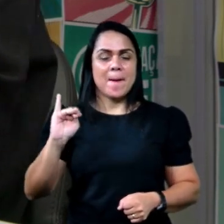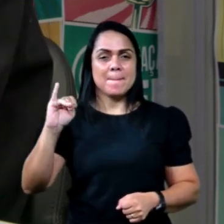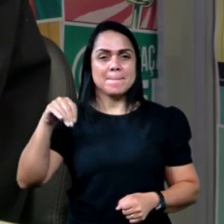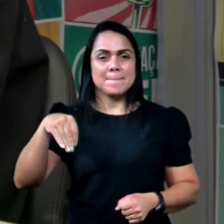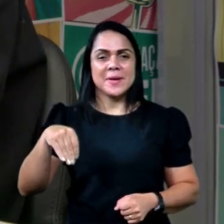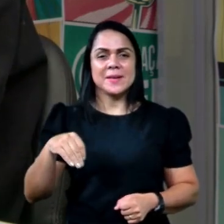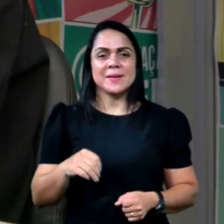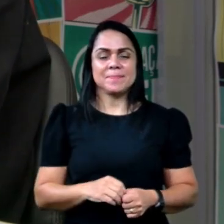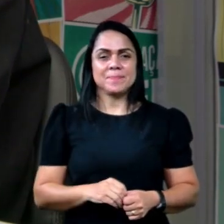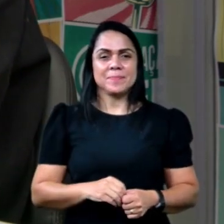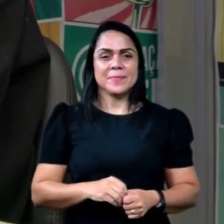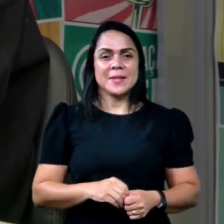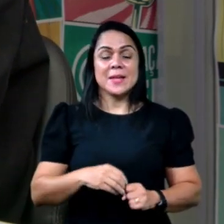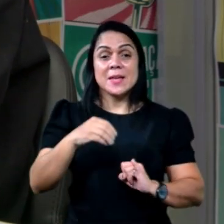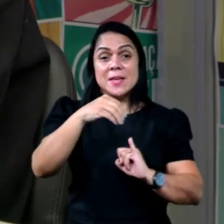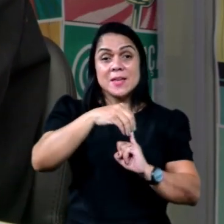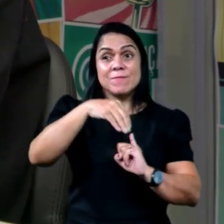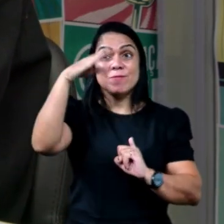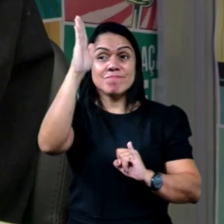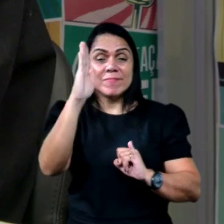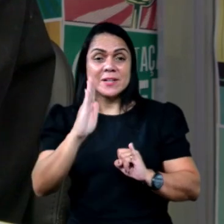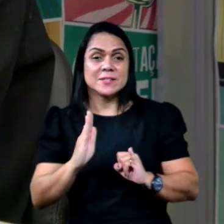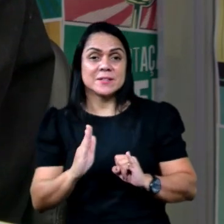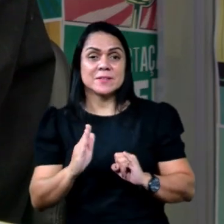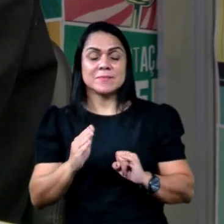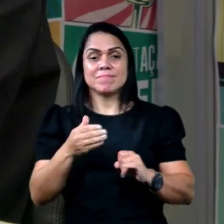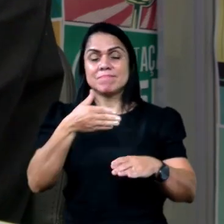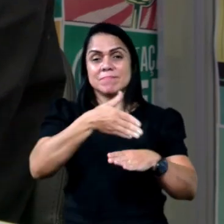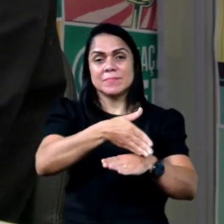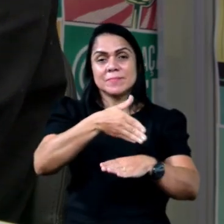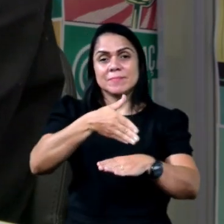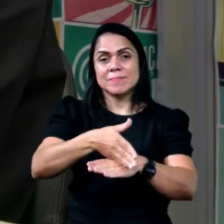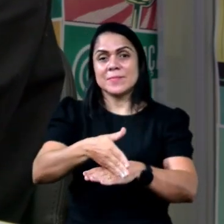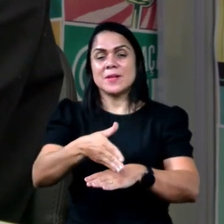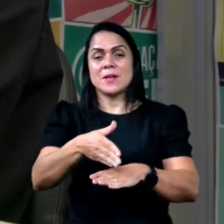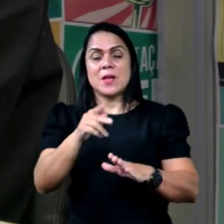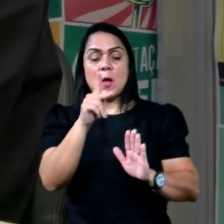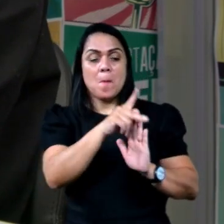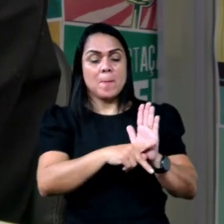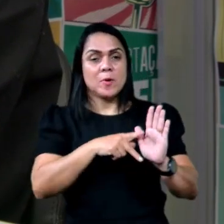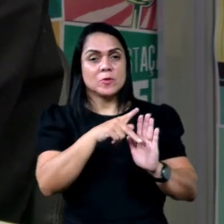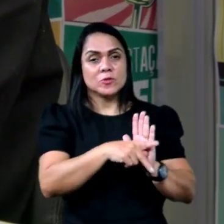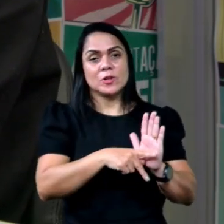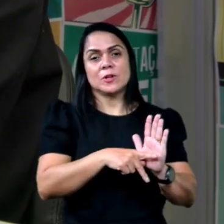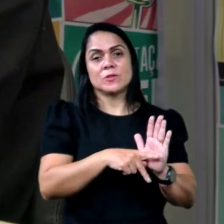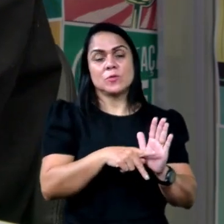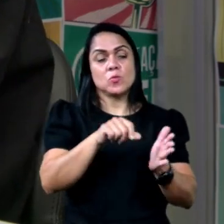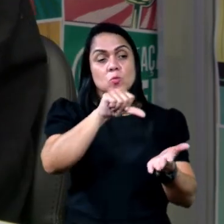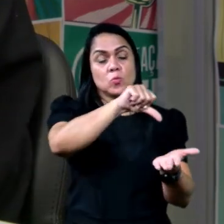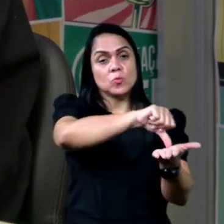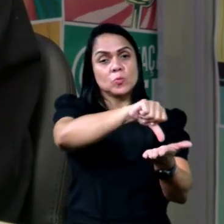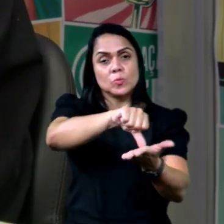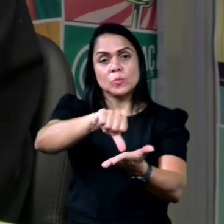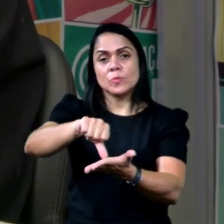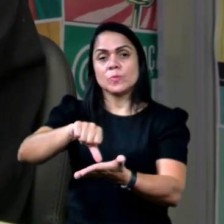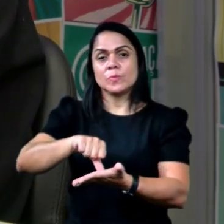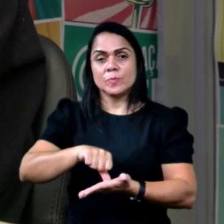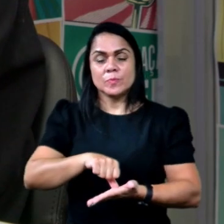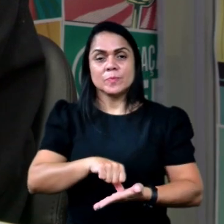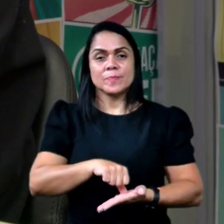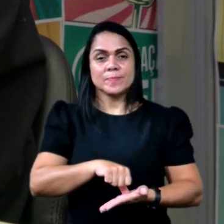de Brasilidades, para você participando de projetos em parceria com outros campos, como a gente já fez algumas